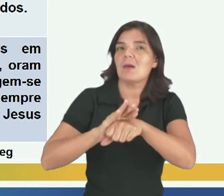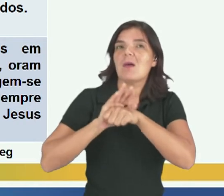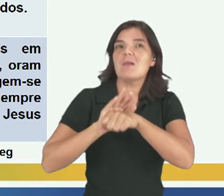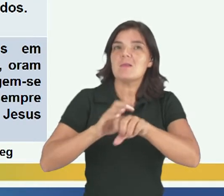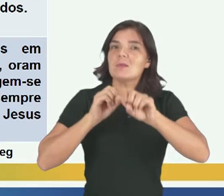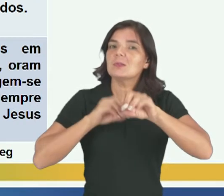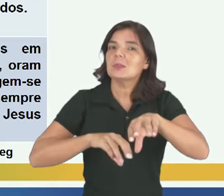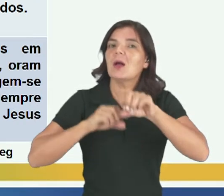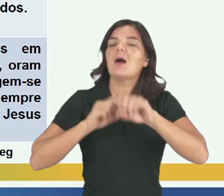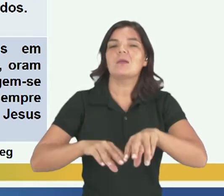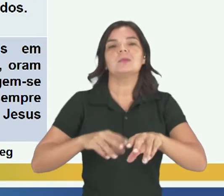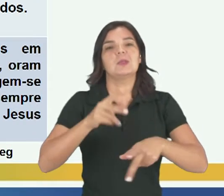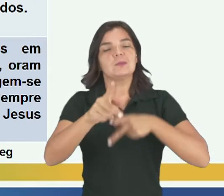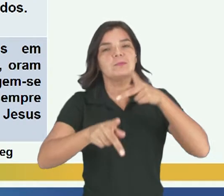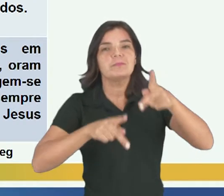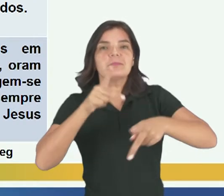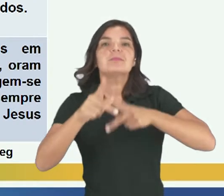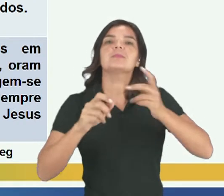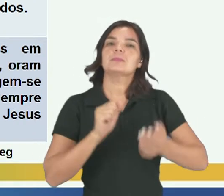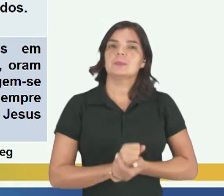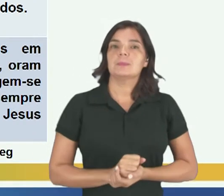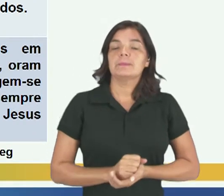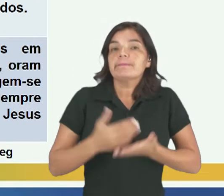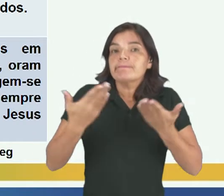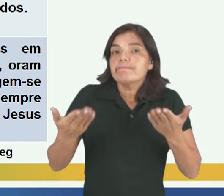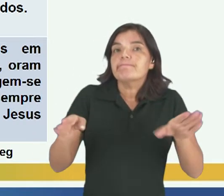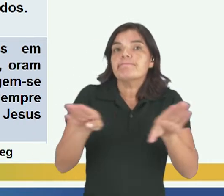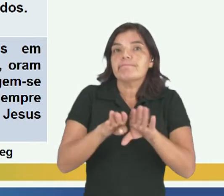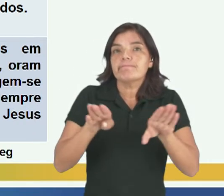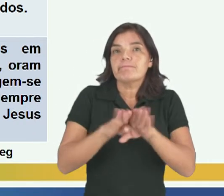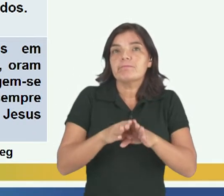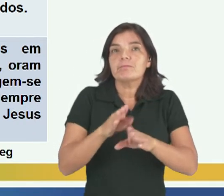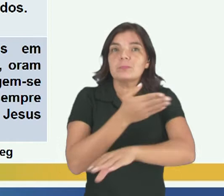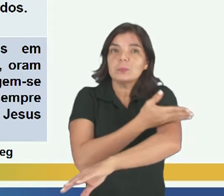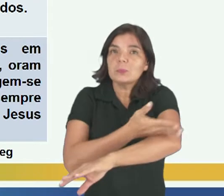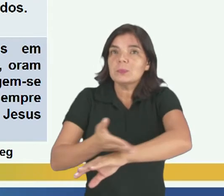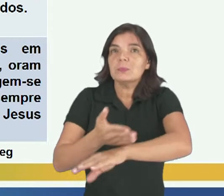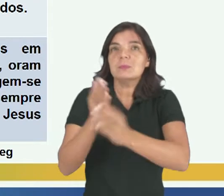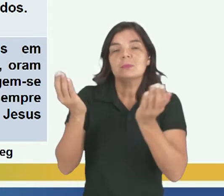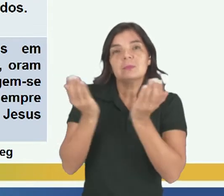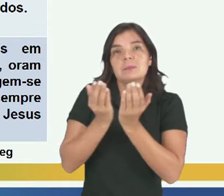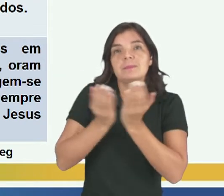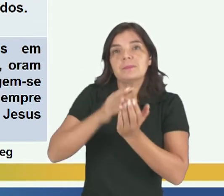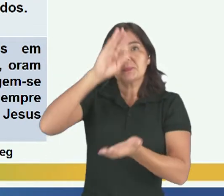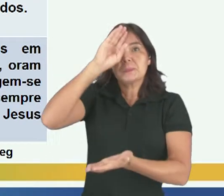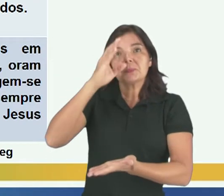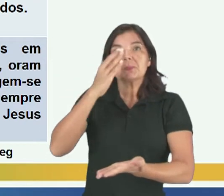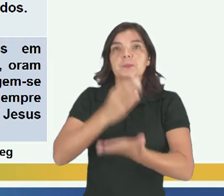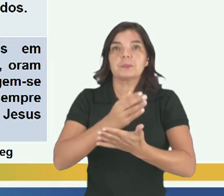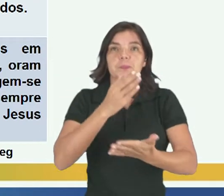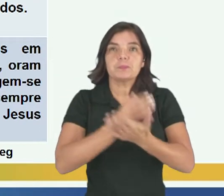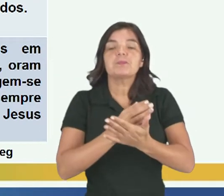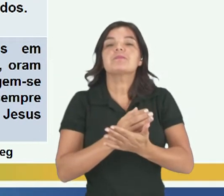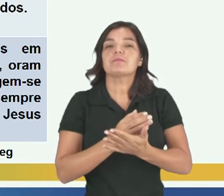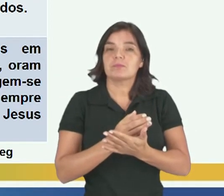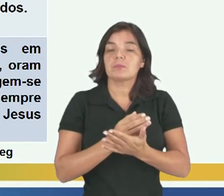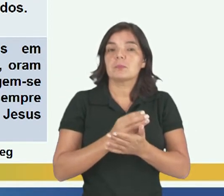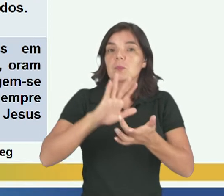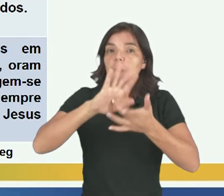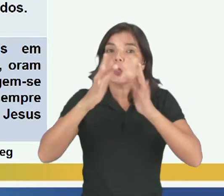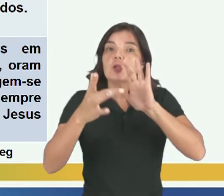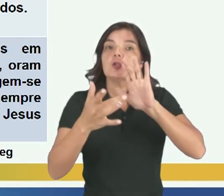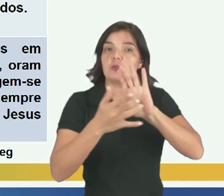ensinar e auxiliar na humanidade. E também vamos ter na tradição cristã, né, crer ser Jesus